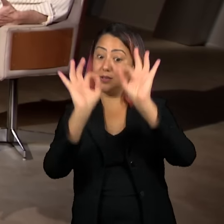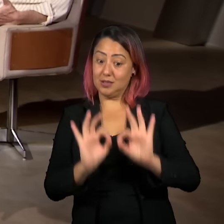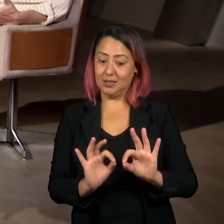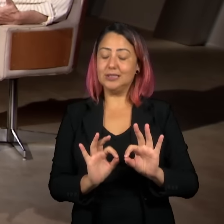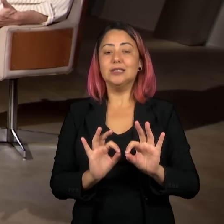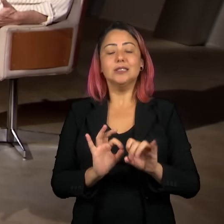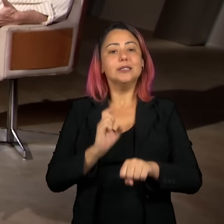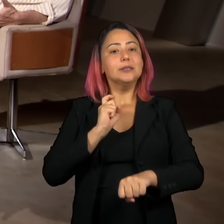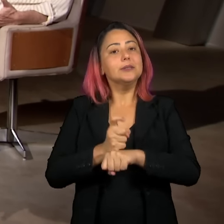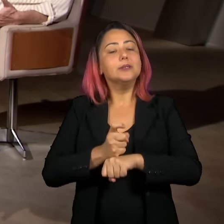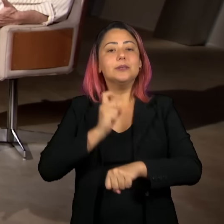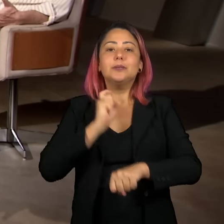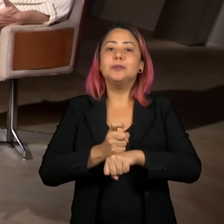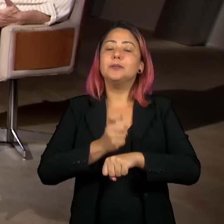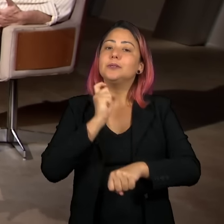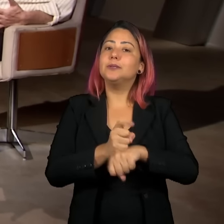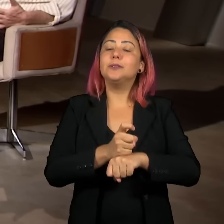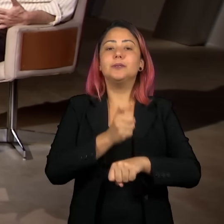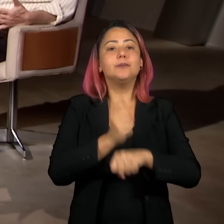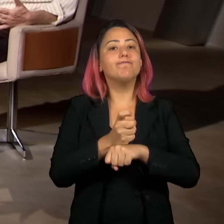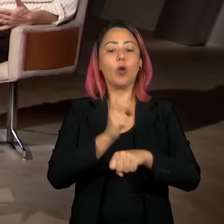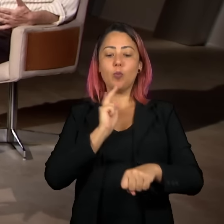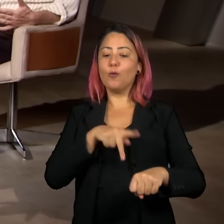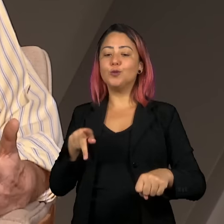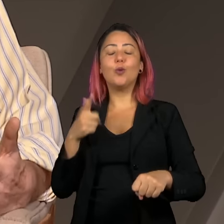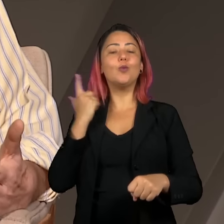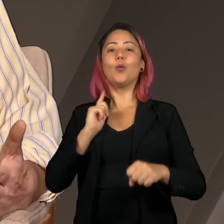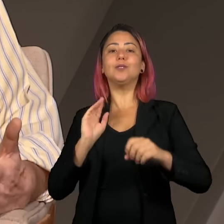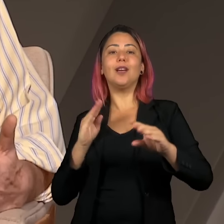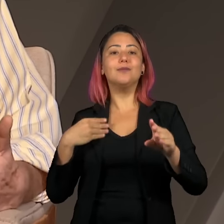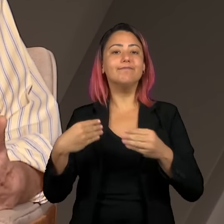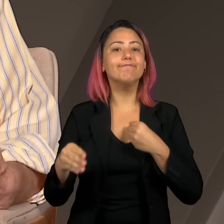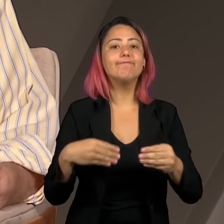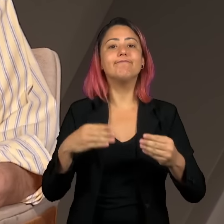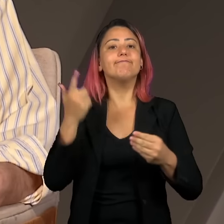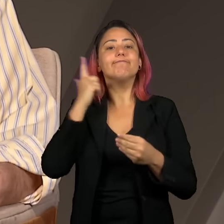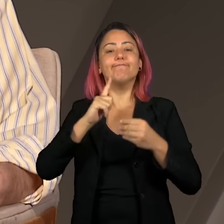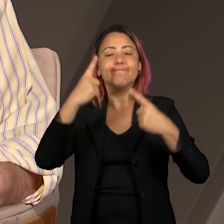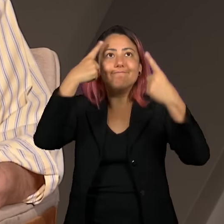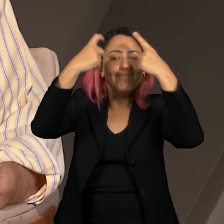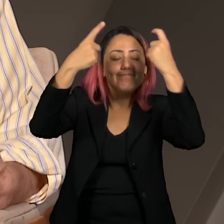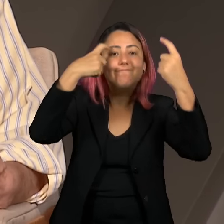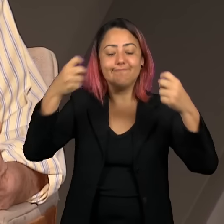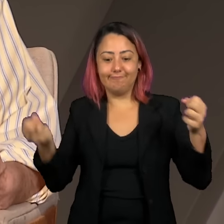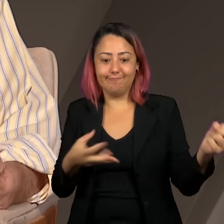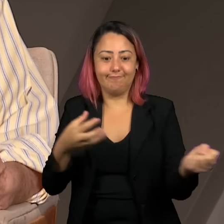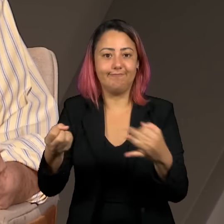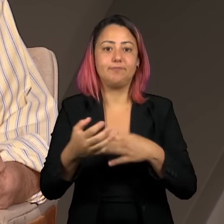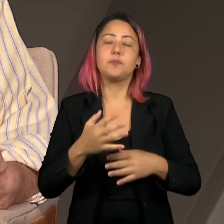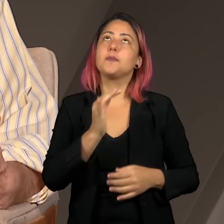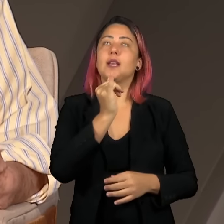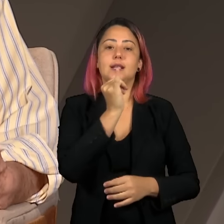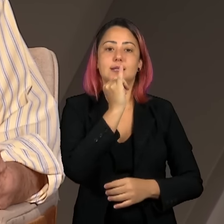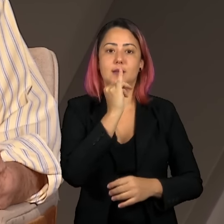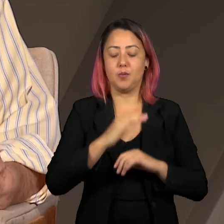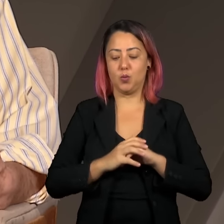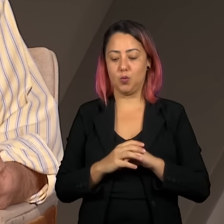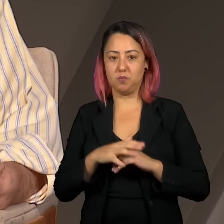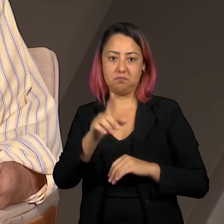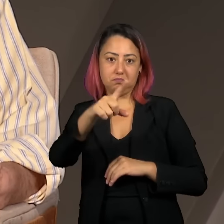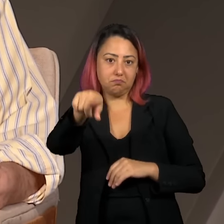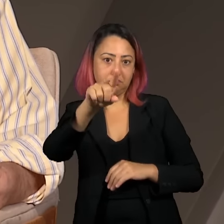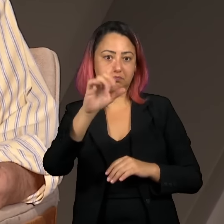né difícil de ser alterado Eu costumo dar um exemplo se você pensa né que